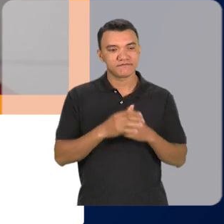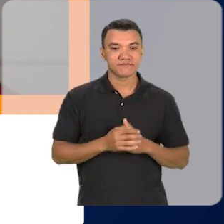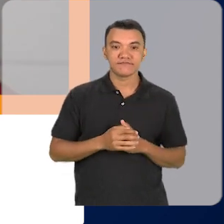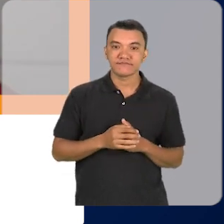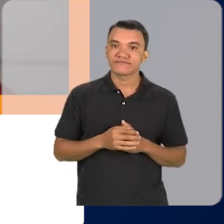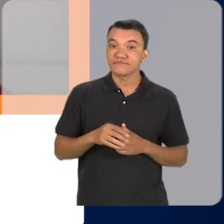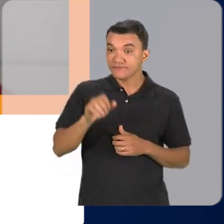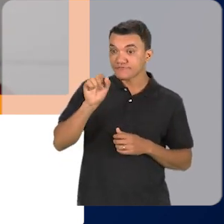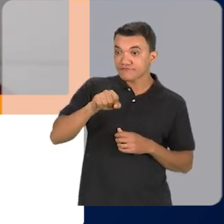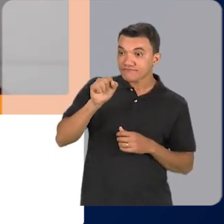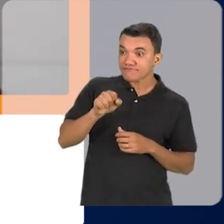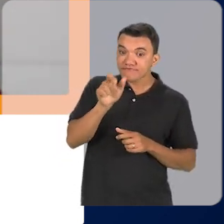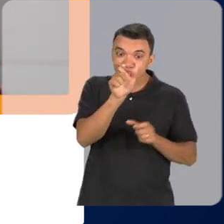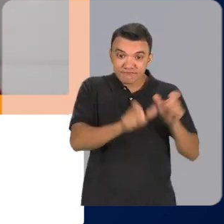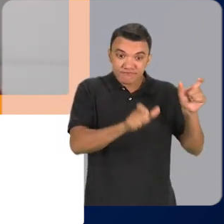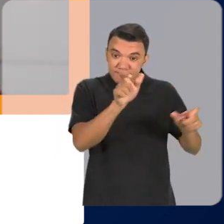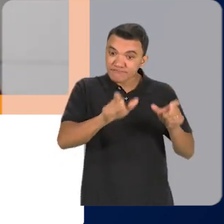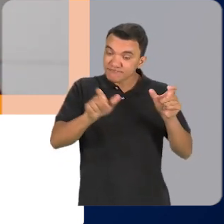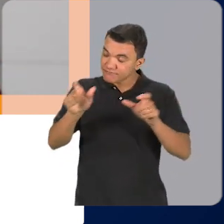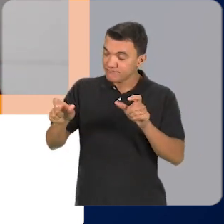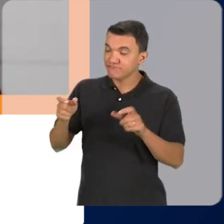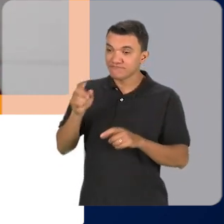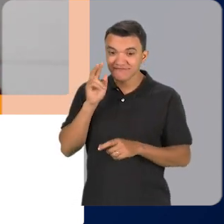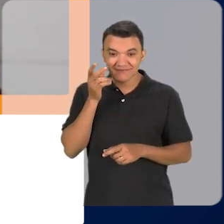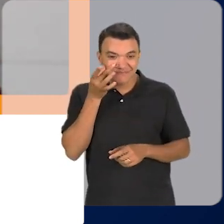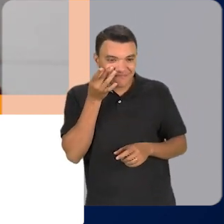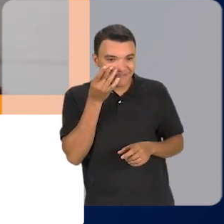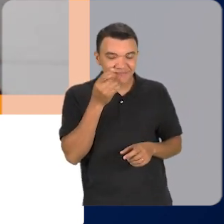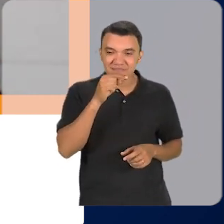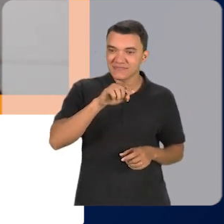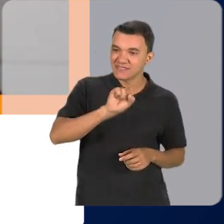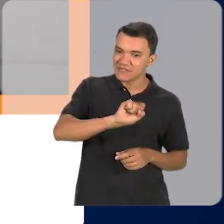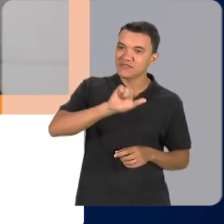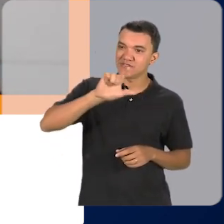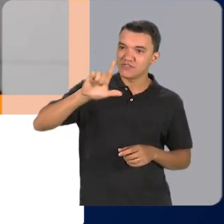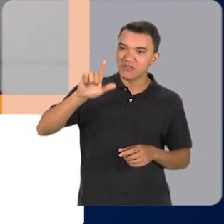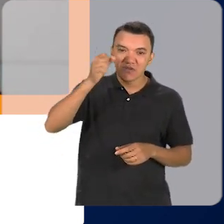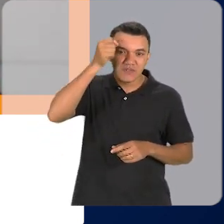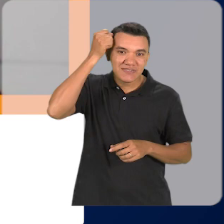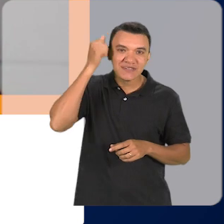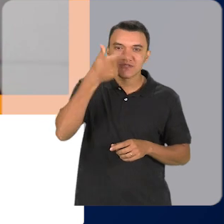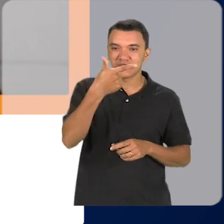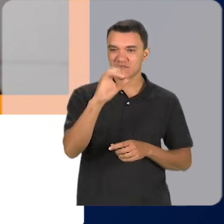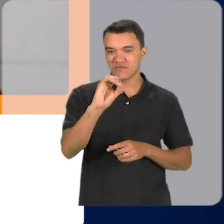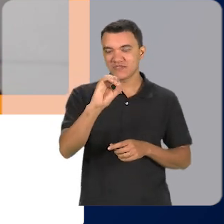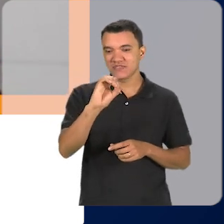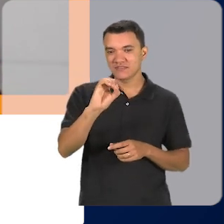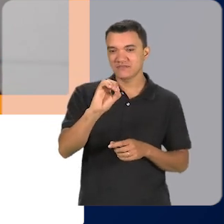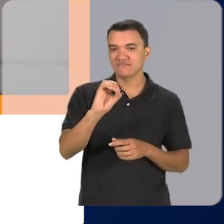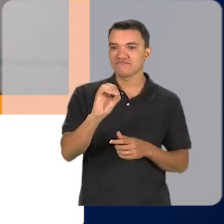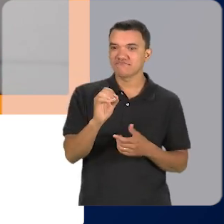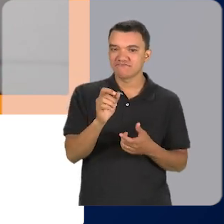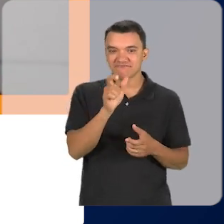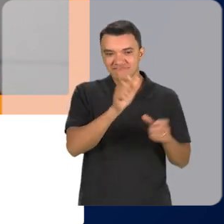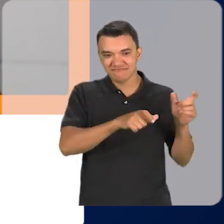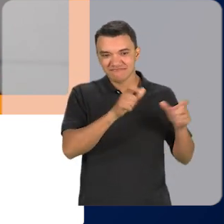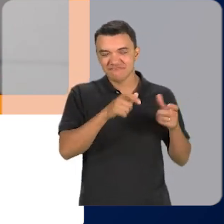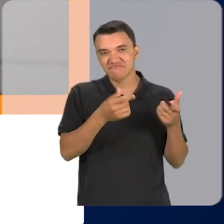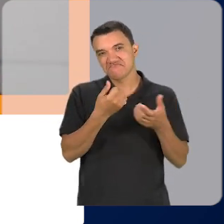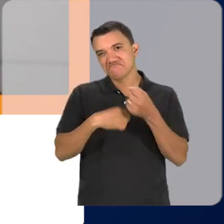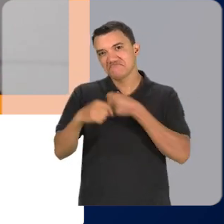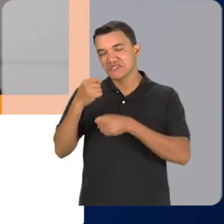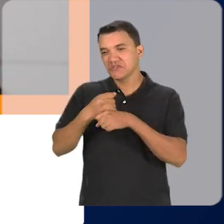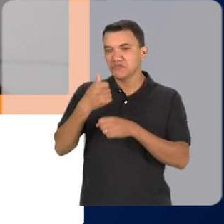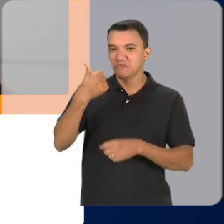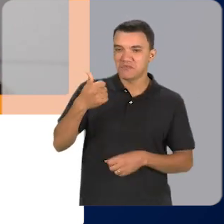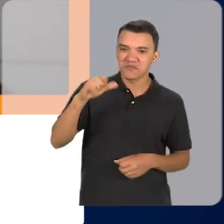eram personagens muito presentes na São Luís, século XX, década de 80,